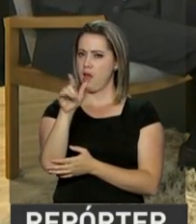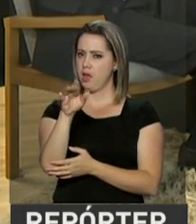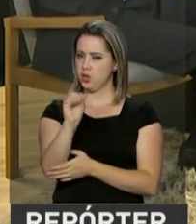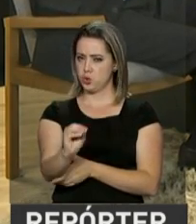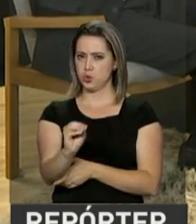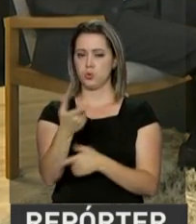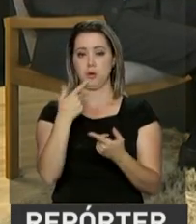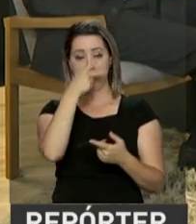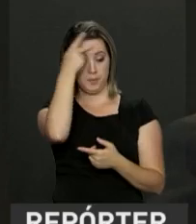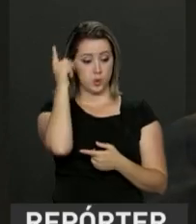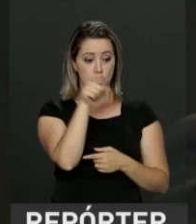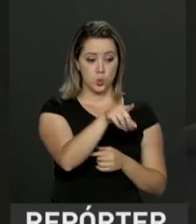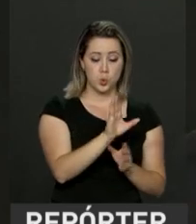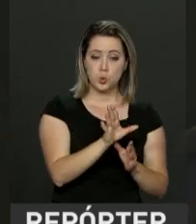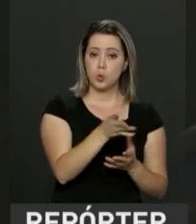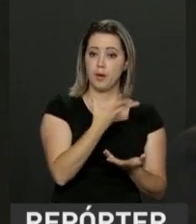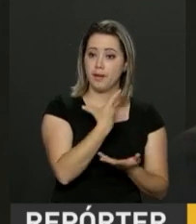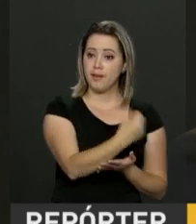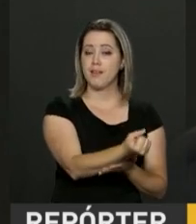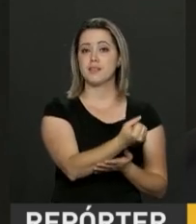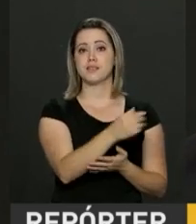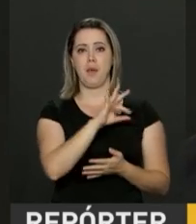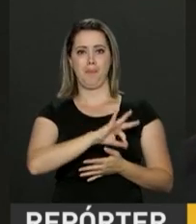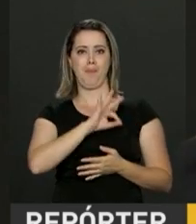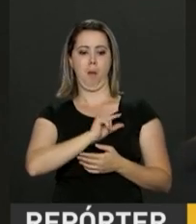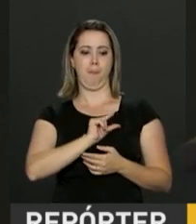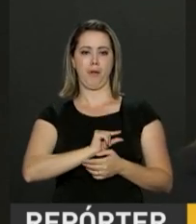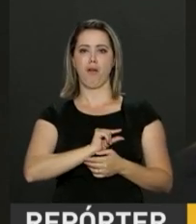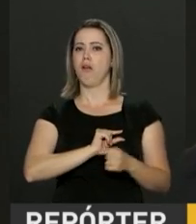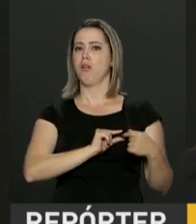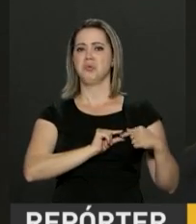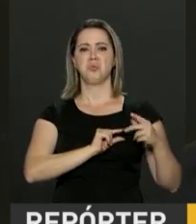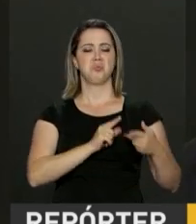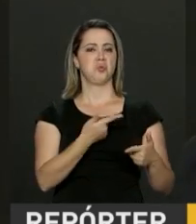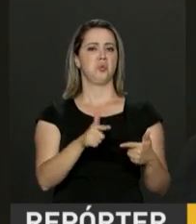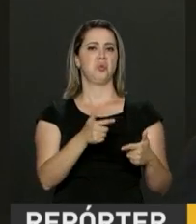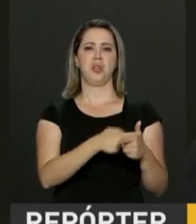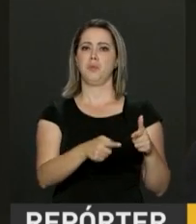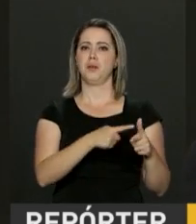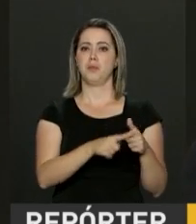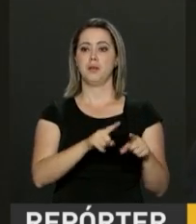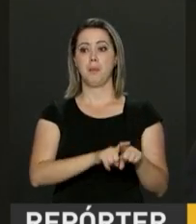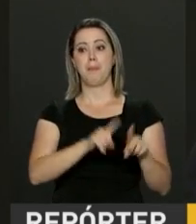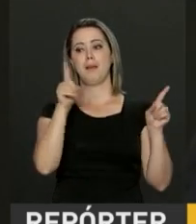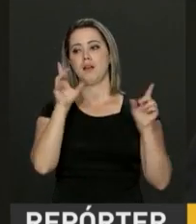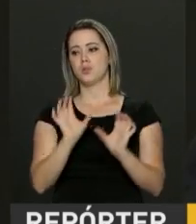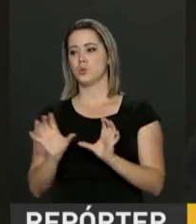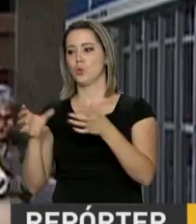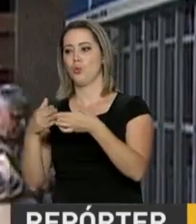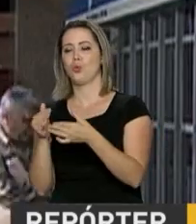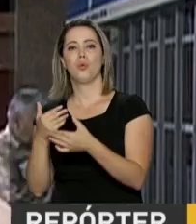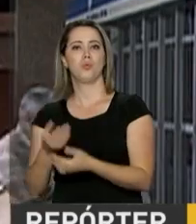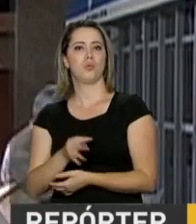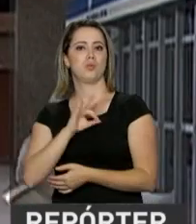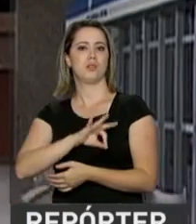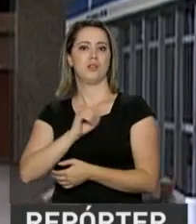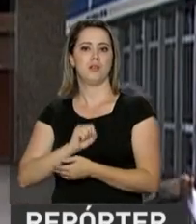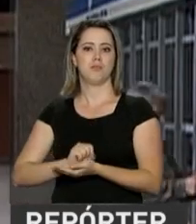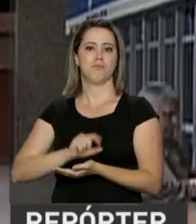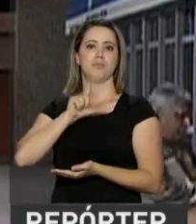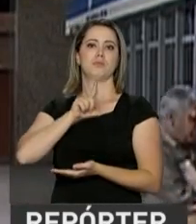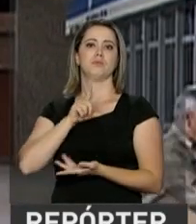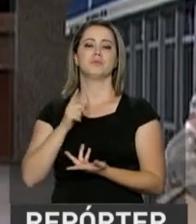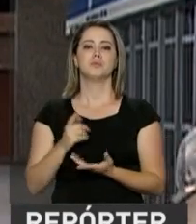piorar a vida de quem ganha salário mínimo esse grupo não vai ser afetado quem vai ser afetado é um grupo que tem uma condição melhor somente no ano